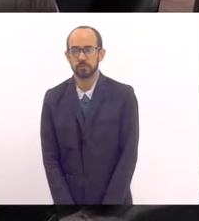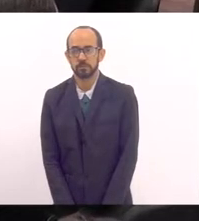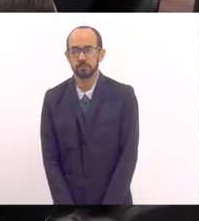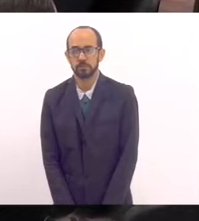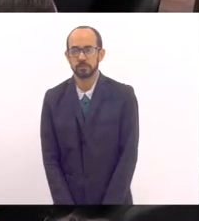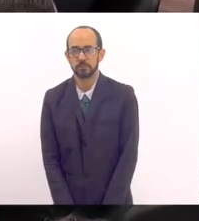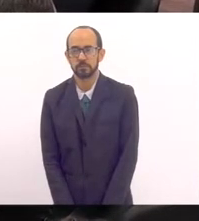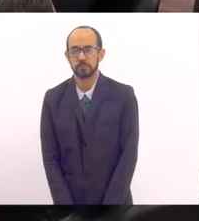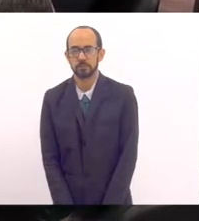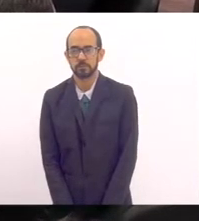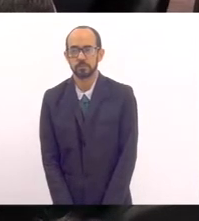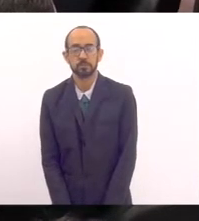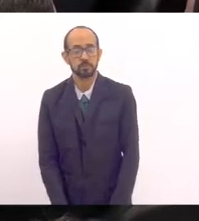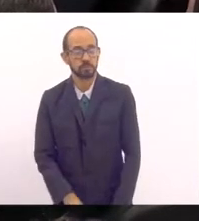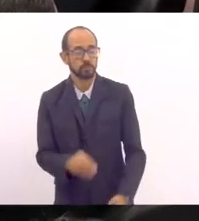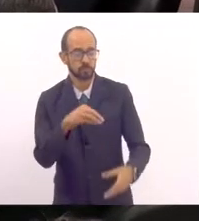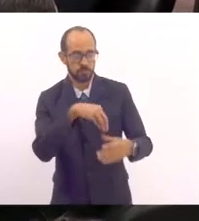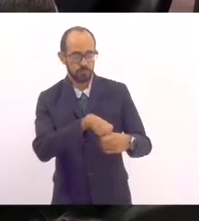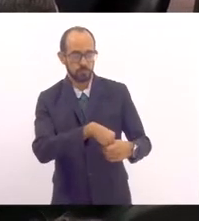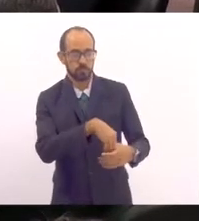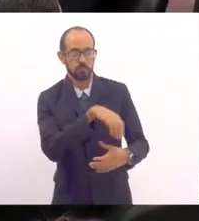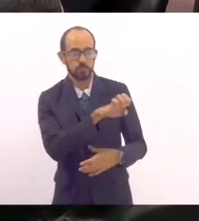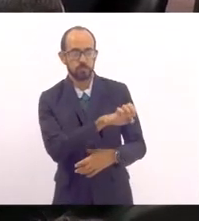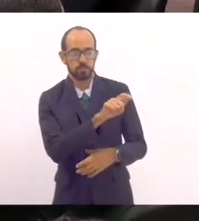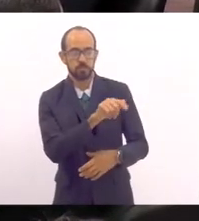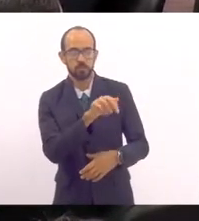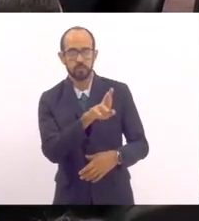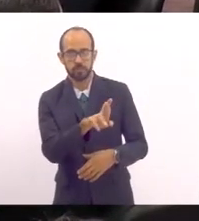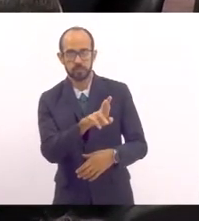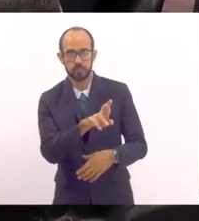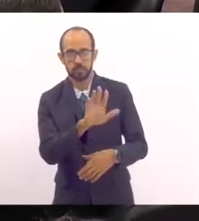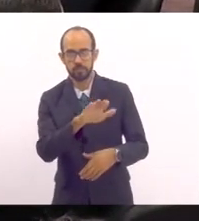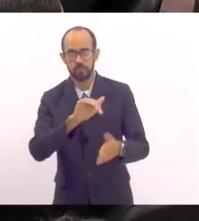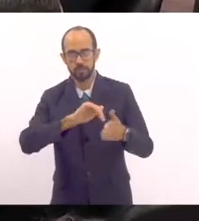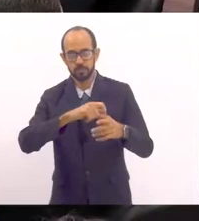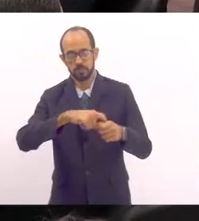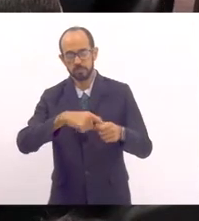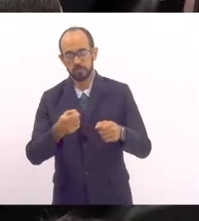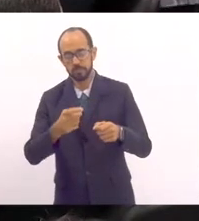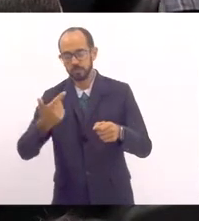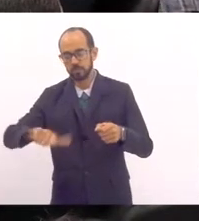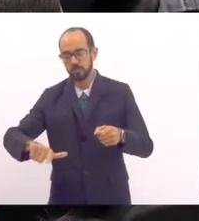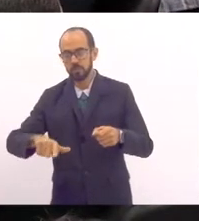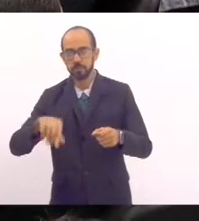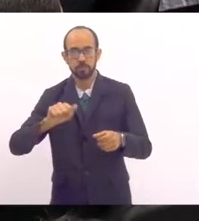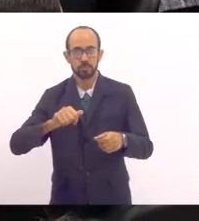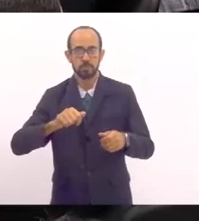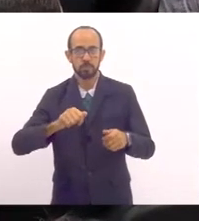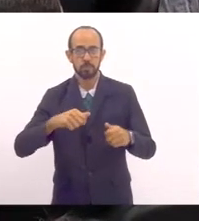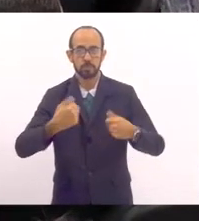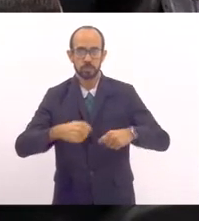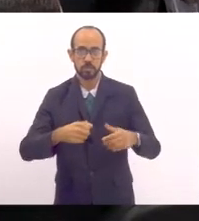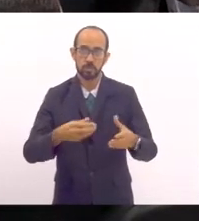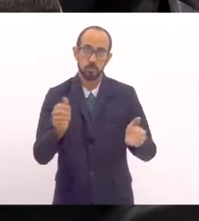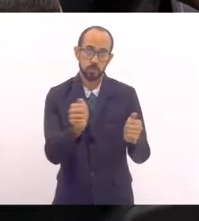Tá, inclui as GES, mas exclui outros que não deveria também estar excluída?